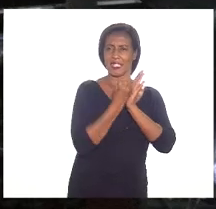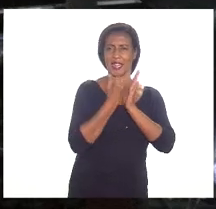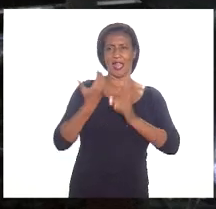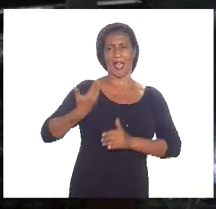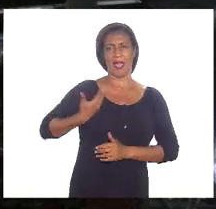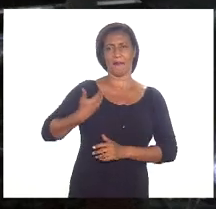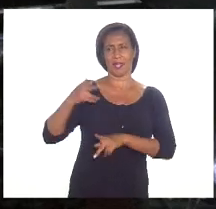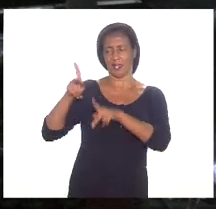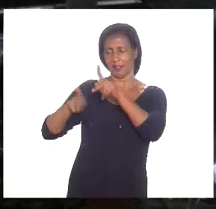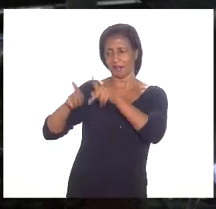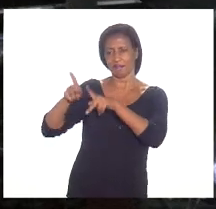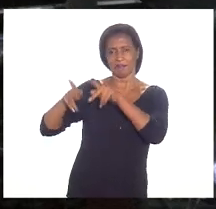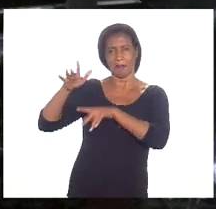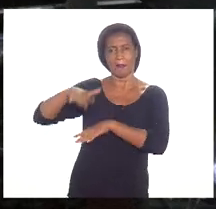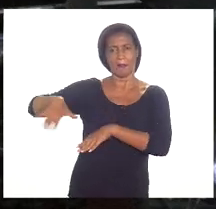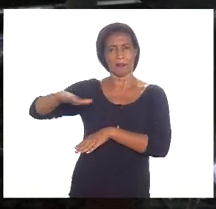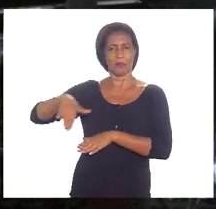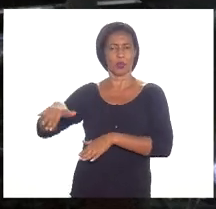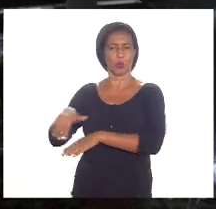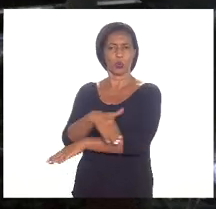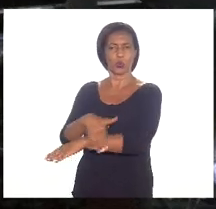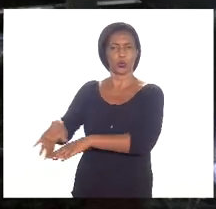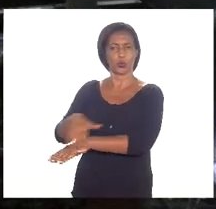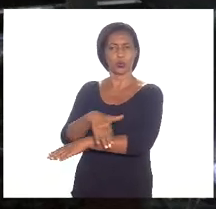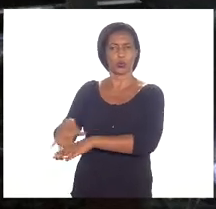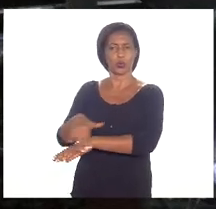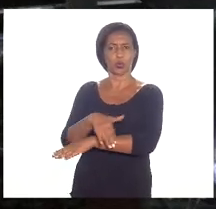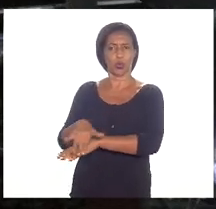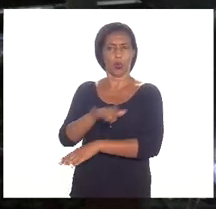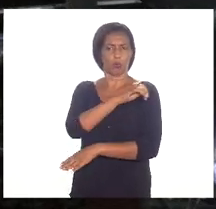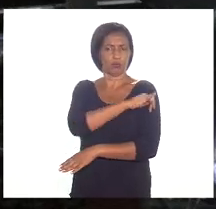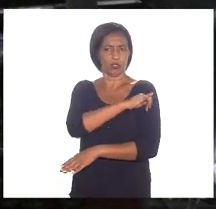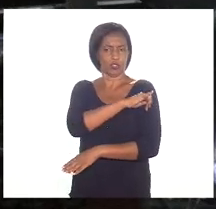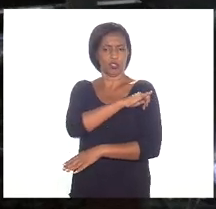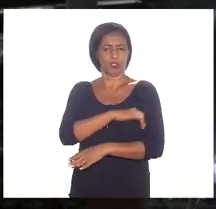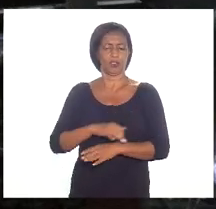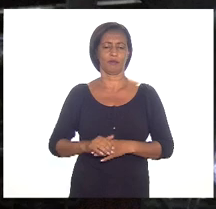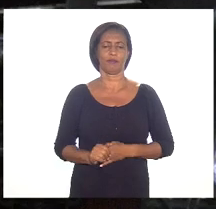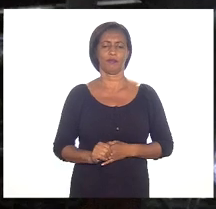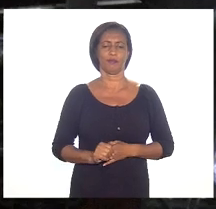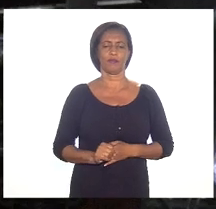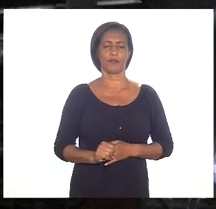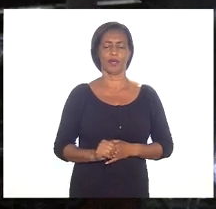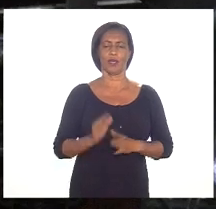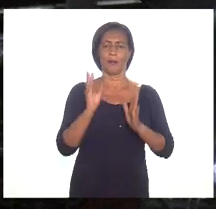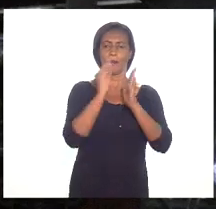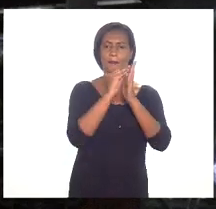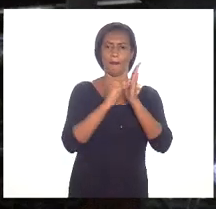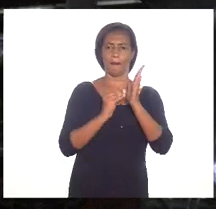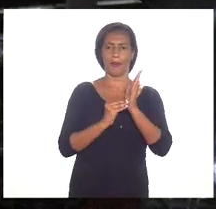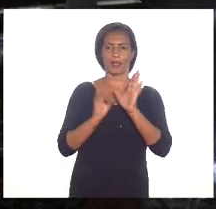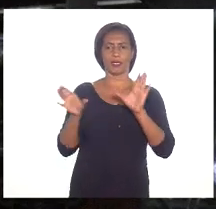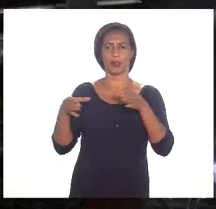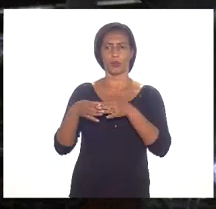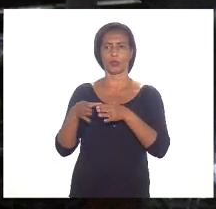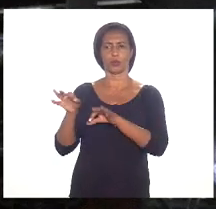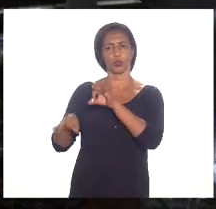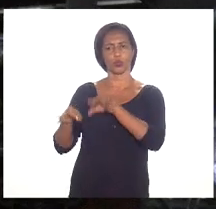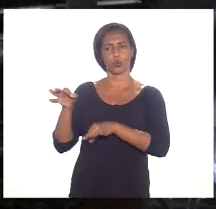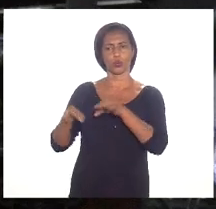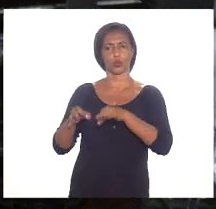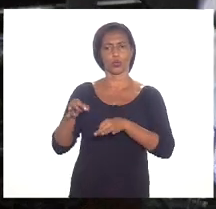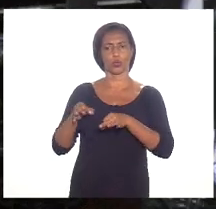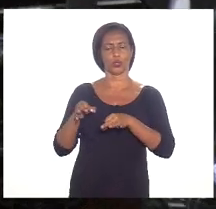da população em situação de rua no ônibus do Estado do Rio de Janeiro e dá outras providências tem dentro de pareceres das comissões condição Justiça